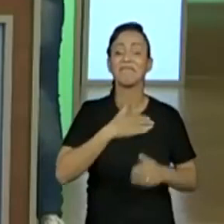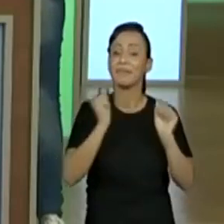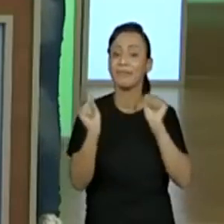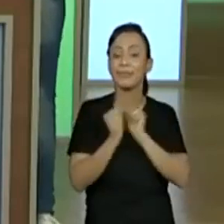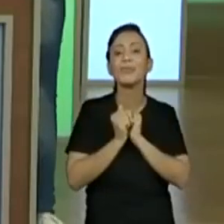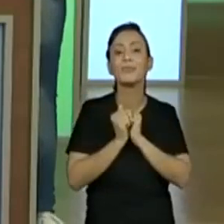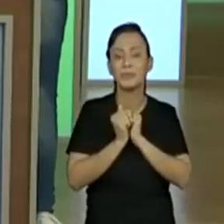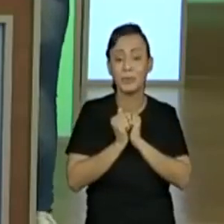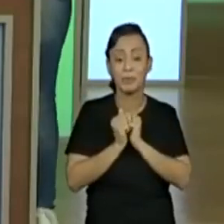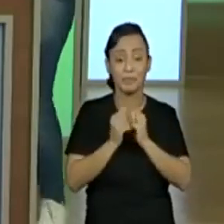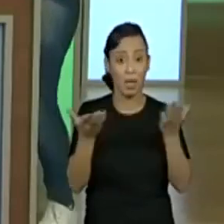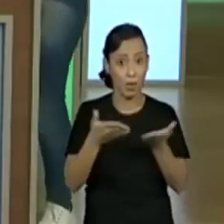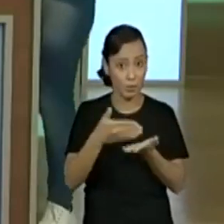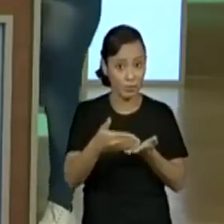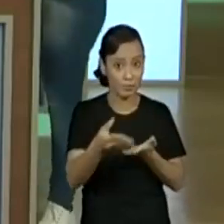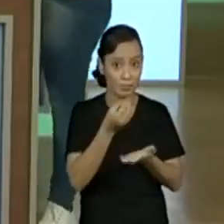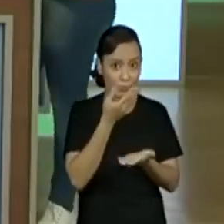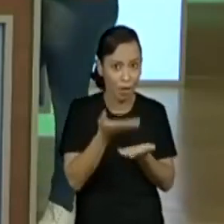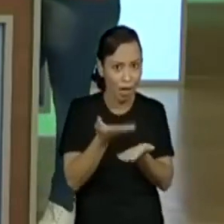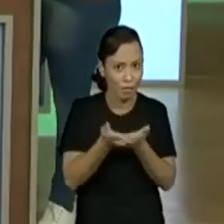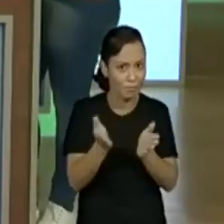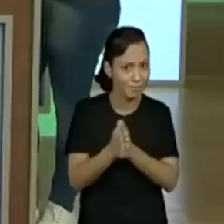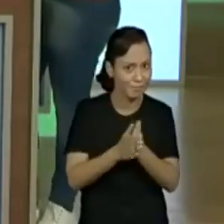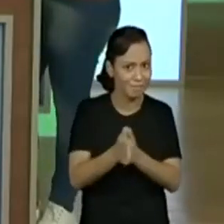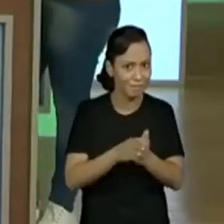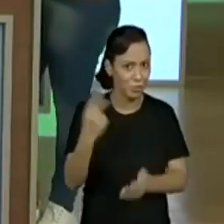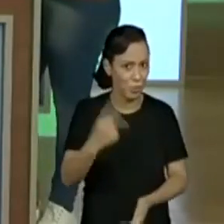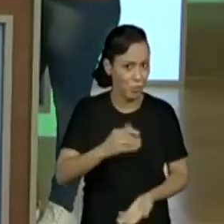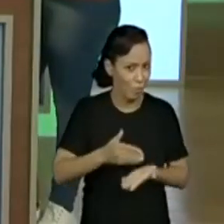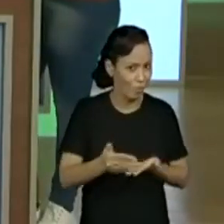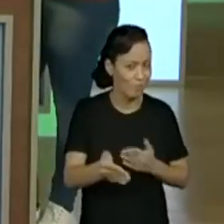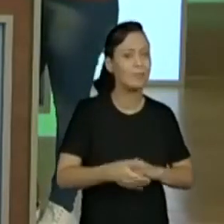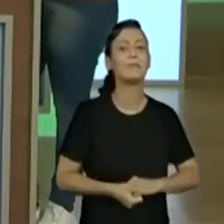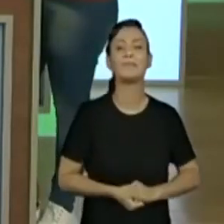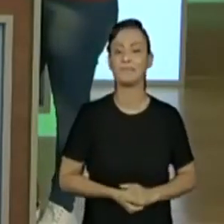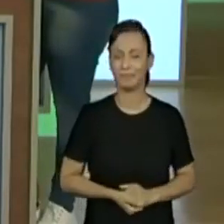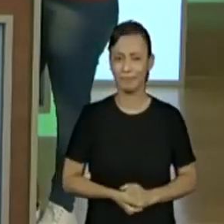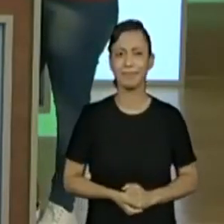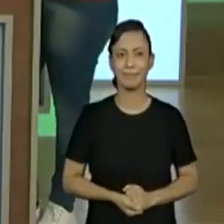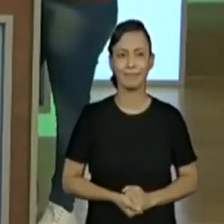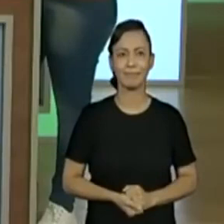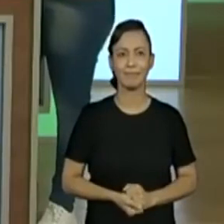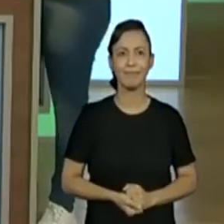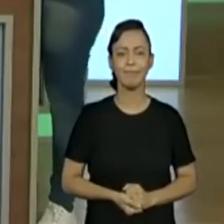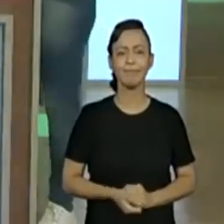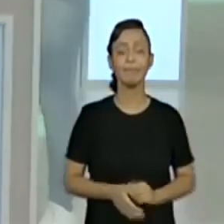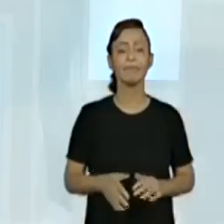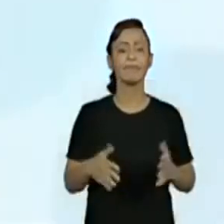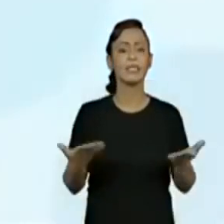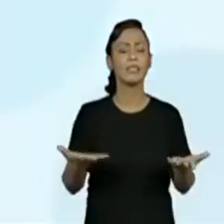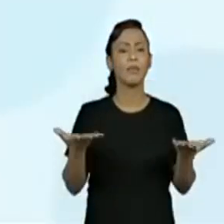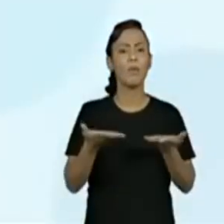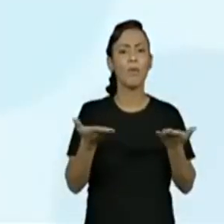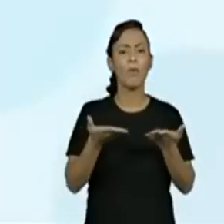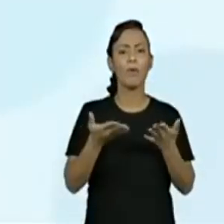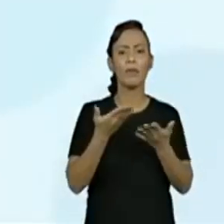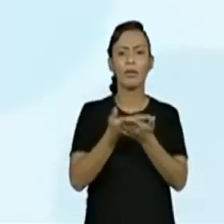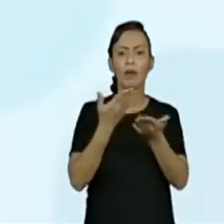nós. Vamos lá, então, para a nossa reflexão sobre essa aula aqui. Olha